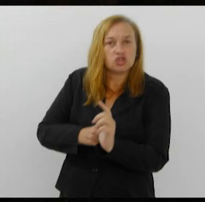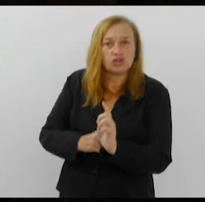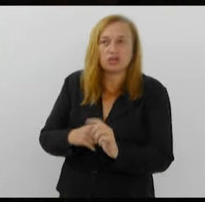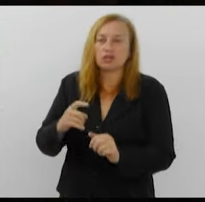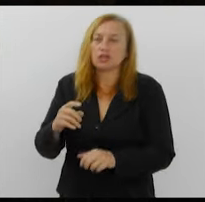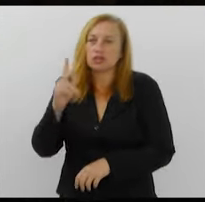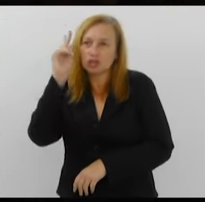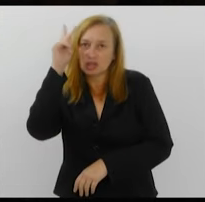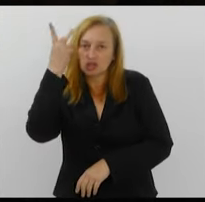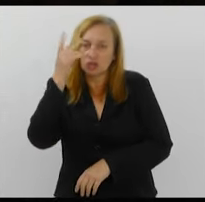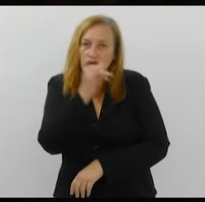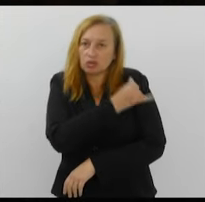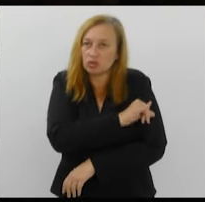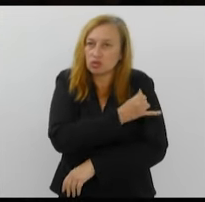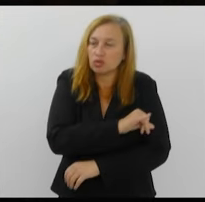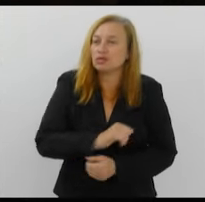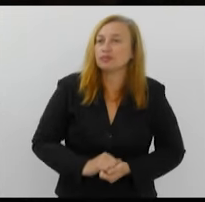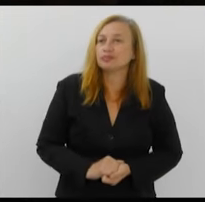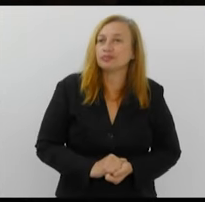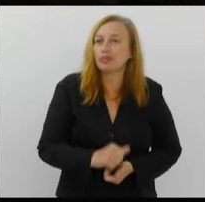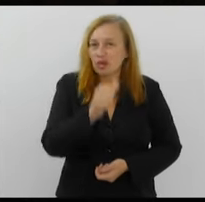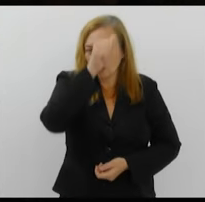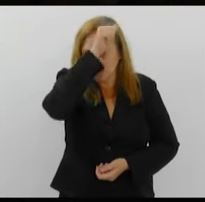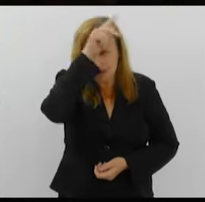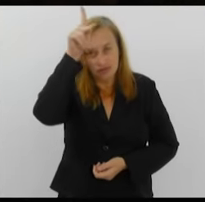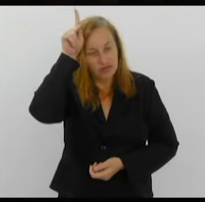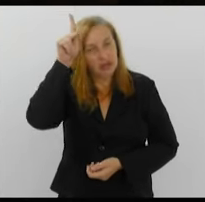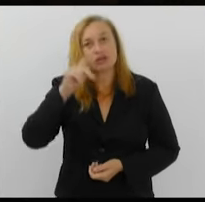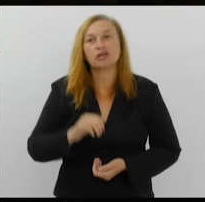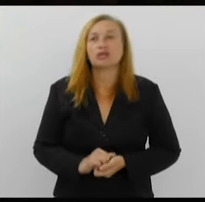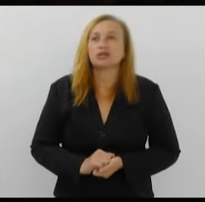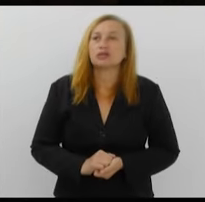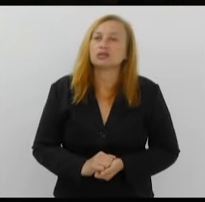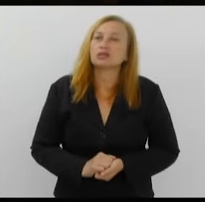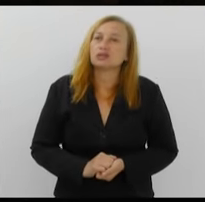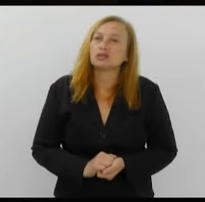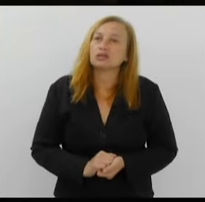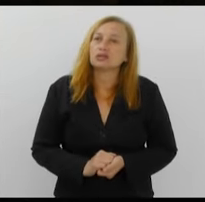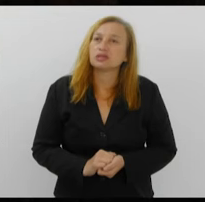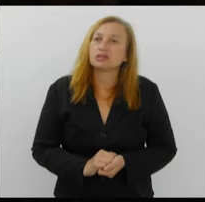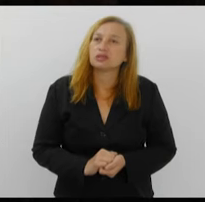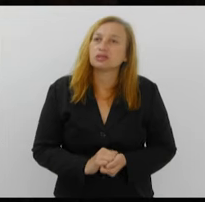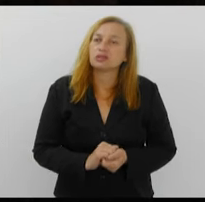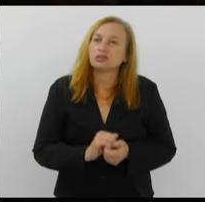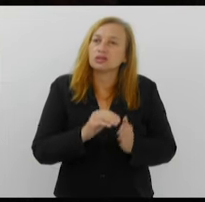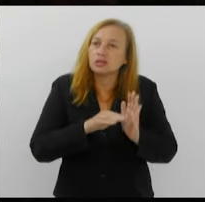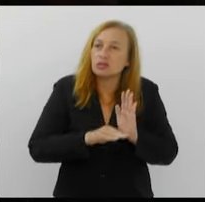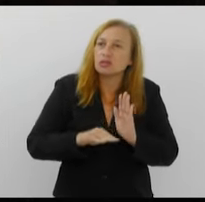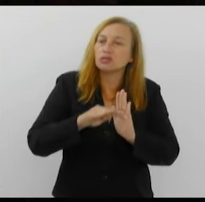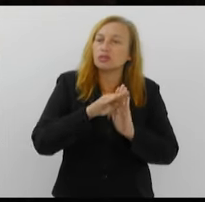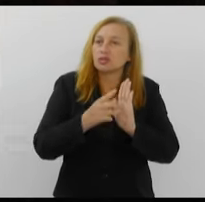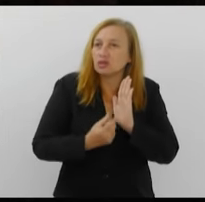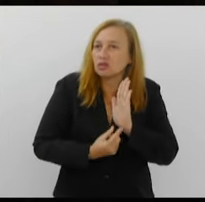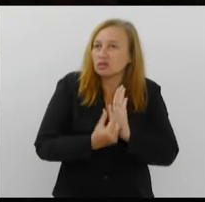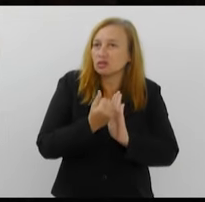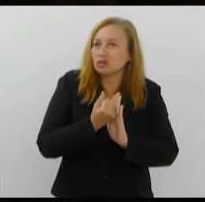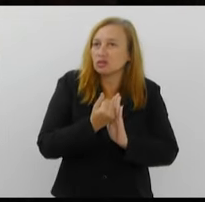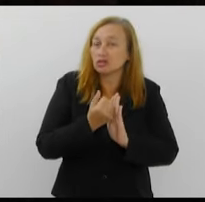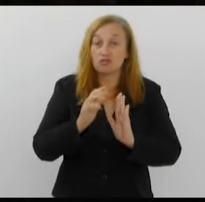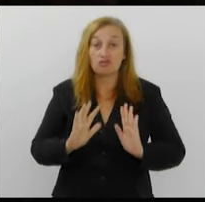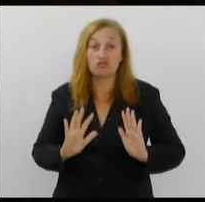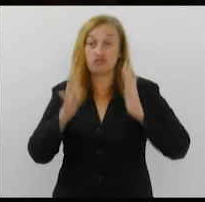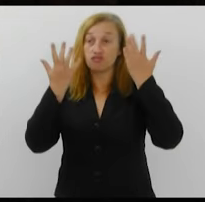Janeiro, um prefeito que acabou de aumentar os investimentos em eventos,